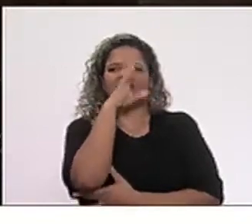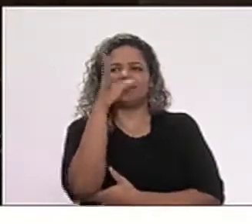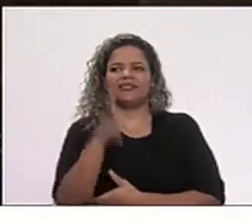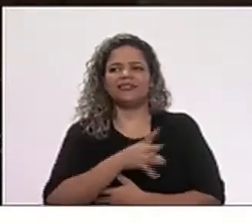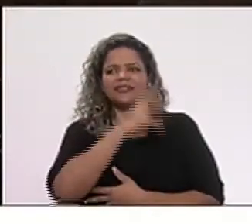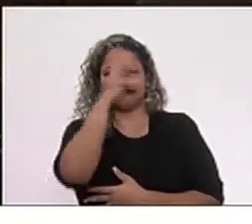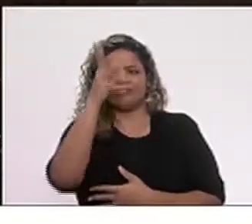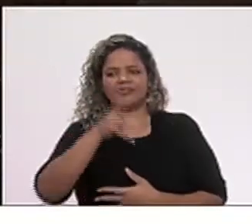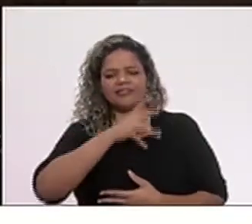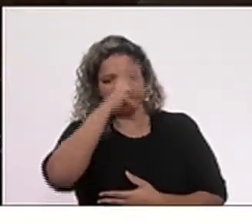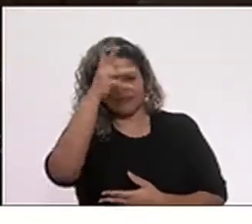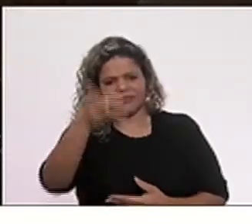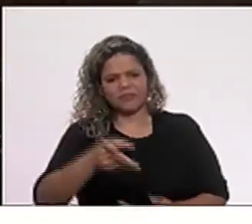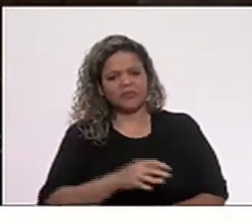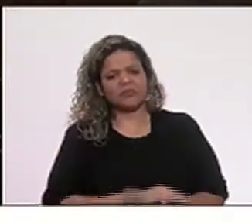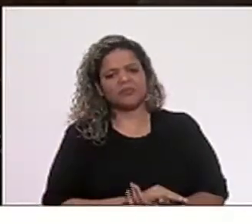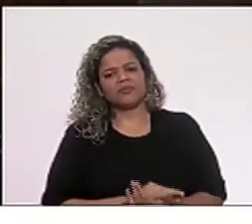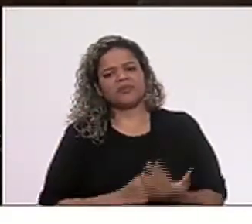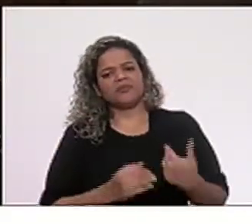solto no ar,